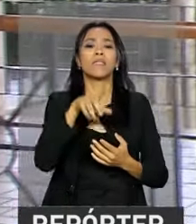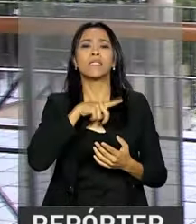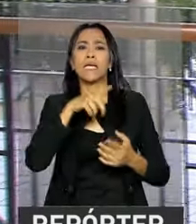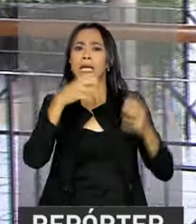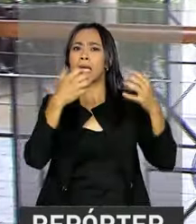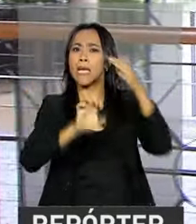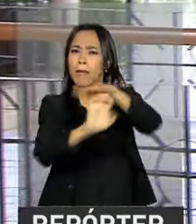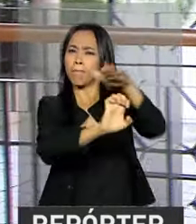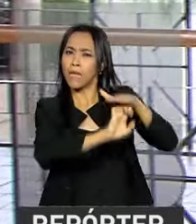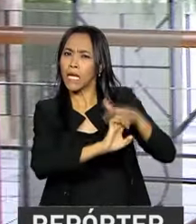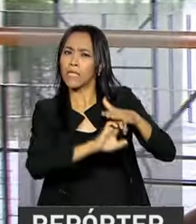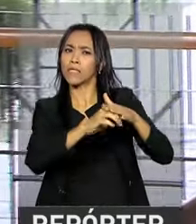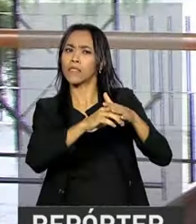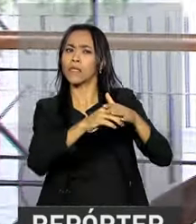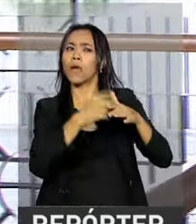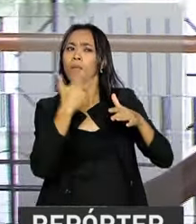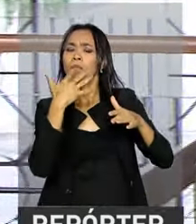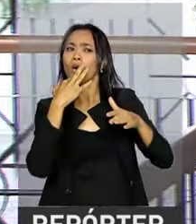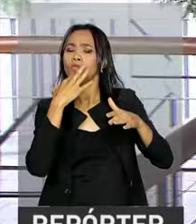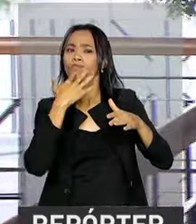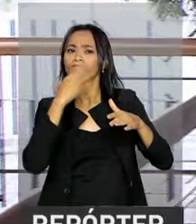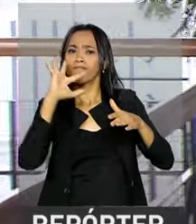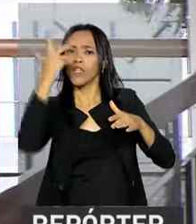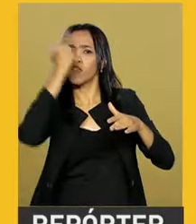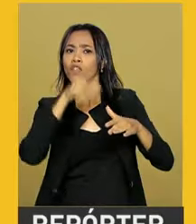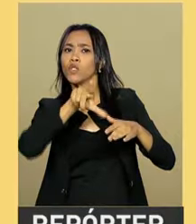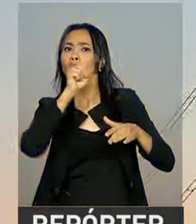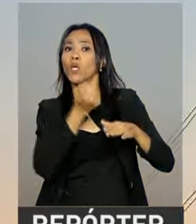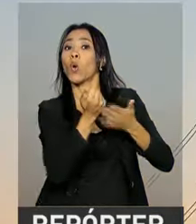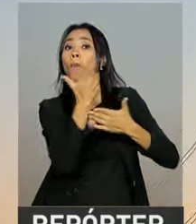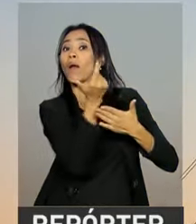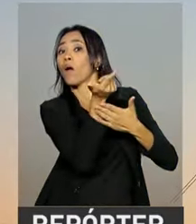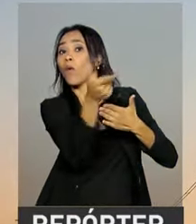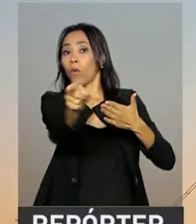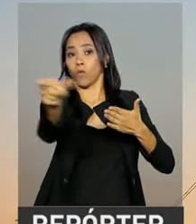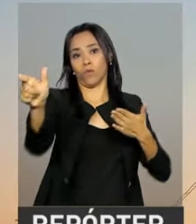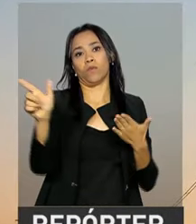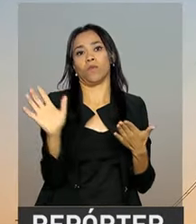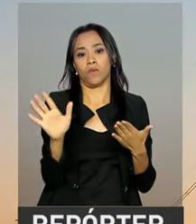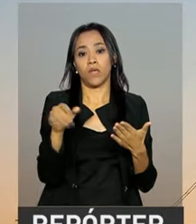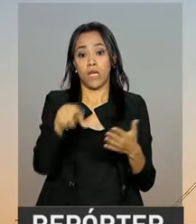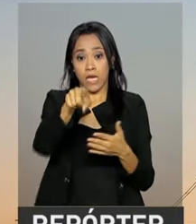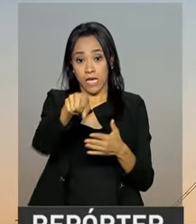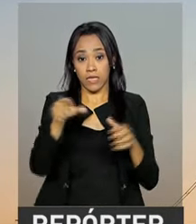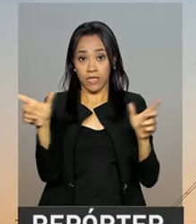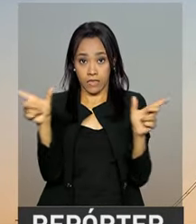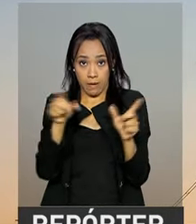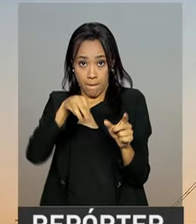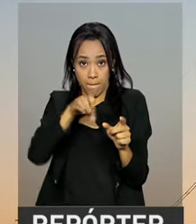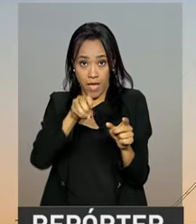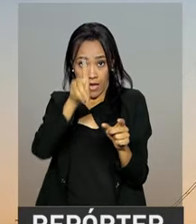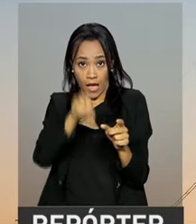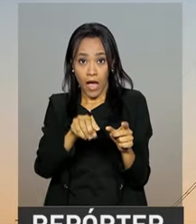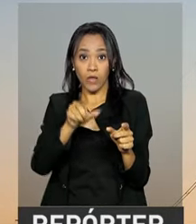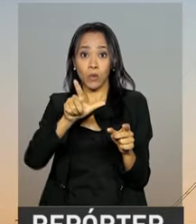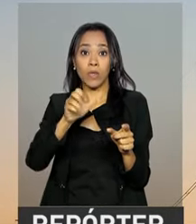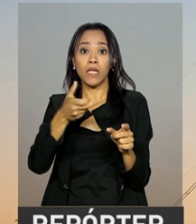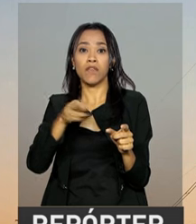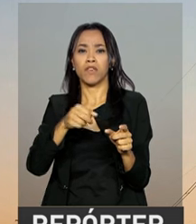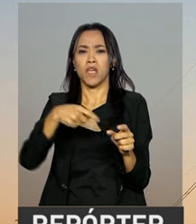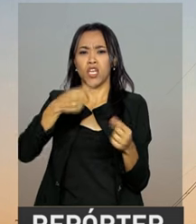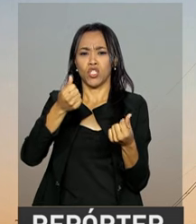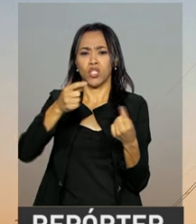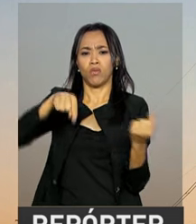kW podem escolher de quem querem comprar energia o Mercado Livre movimenta em torno de R 40 bilhões